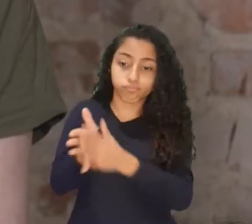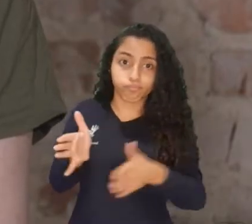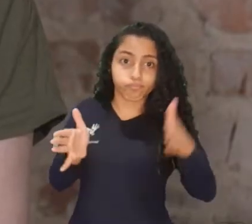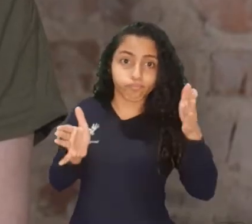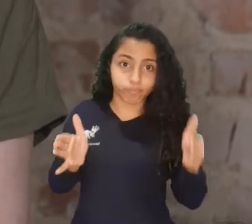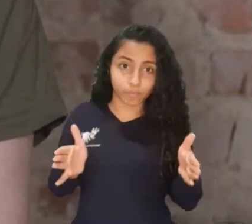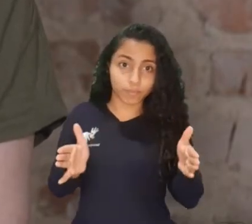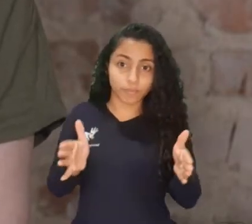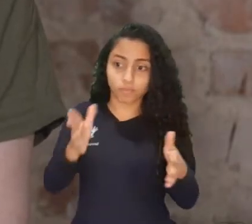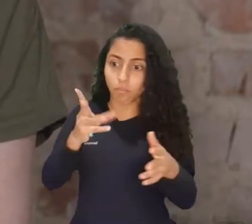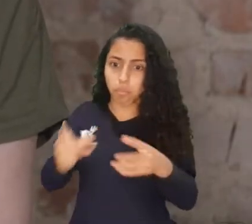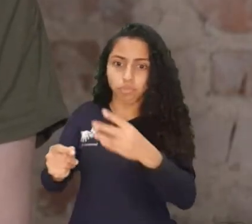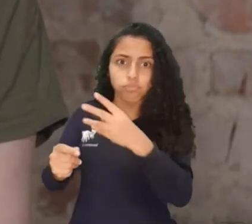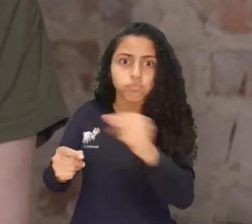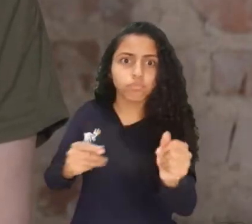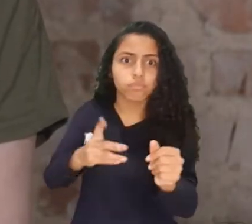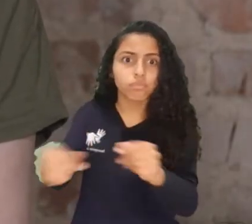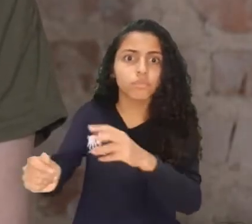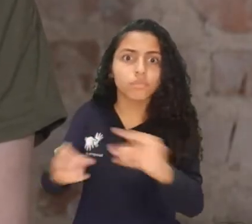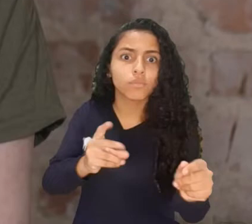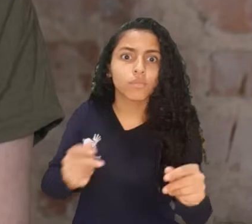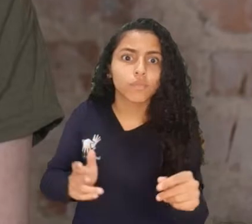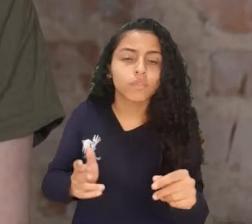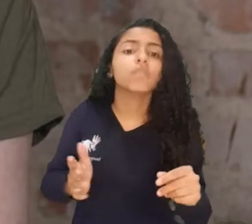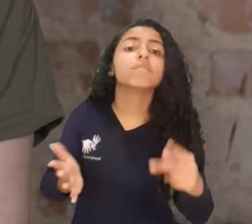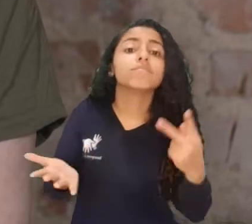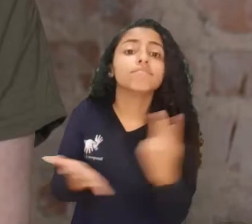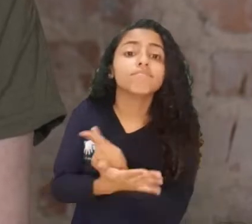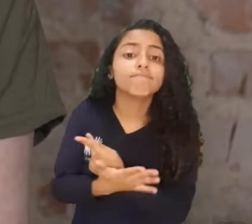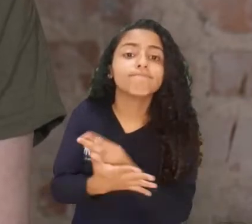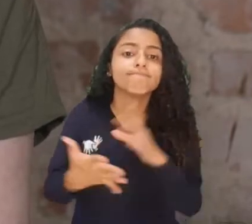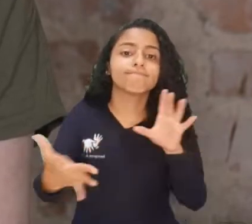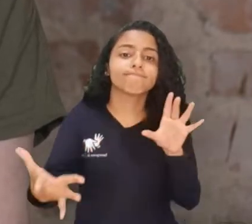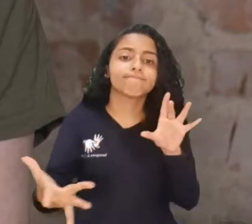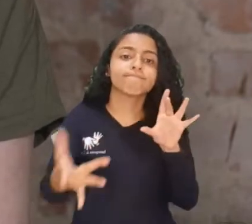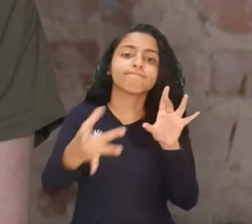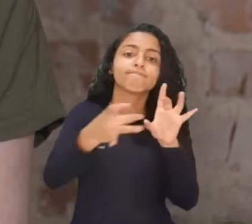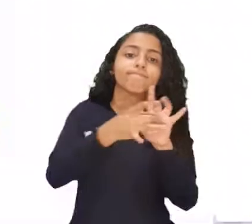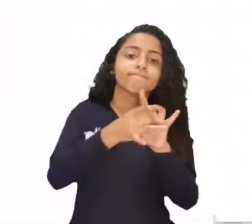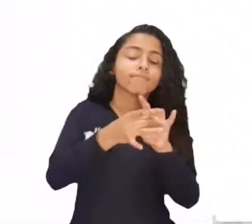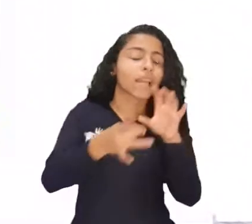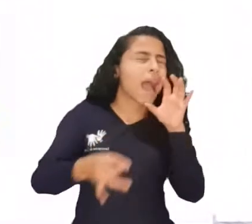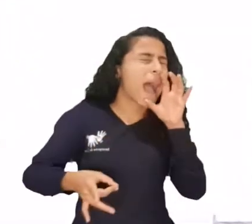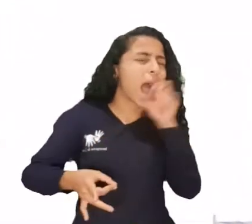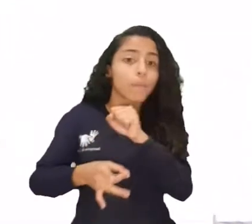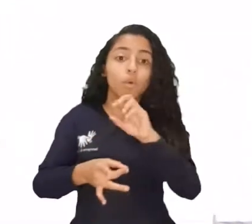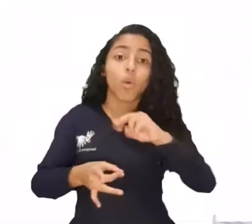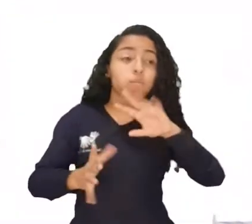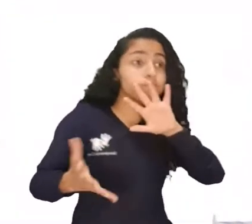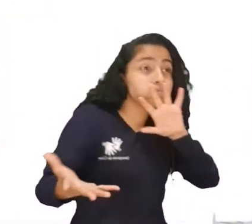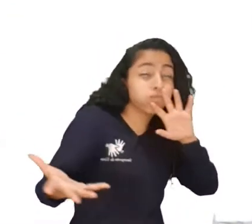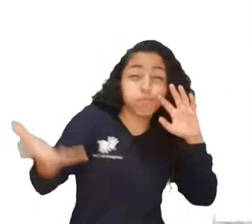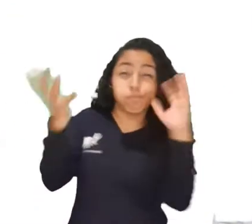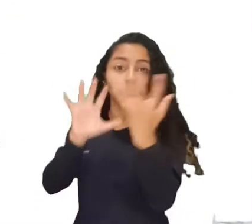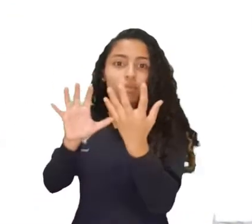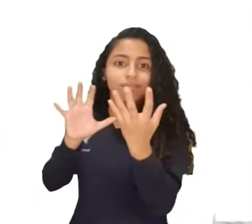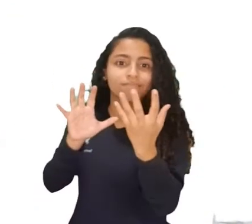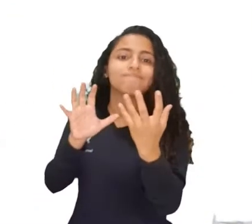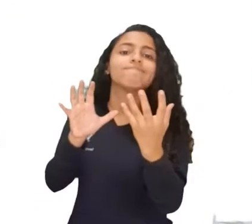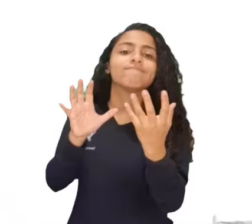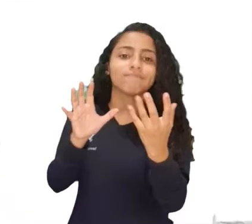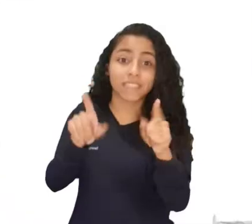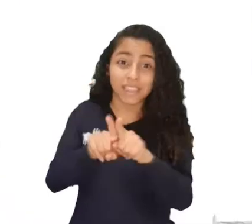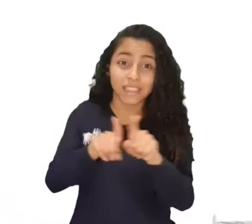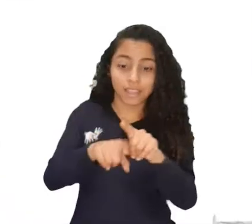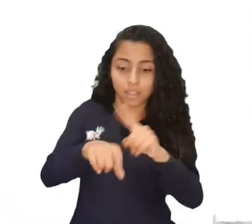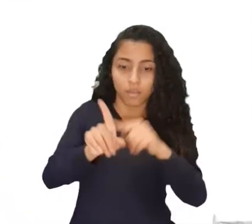massa estiveram com frequência associados a grandes ou rápidas mudanças climáticas, sobretudo mudanças na temperatura.